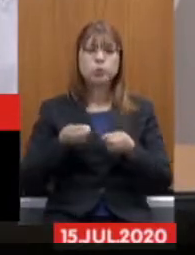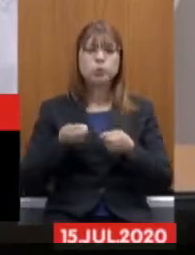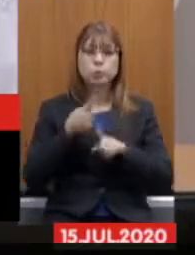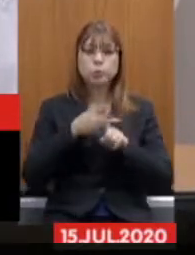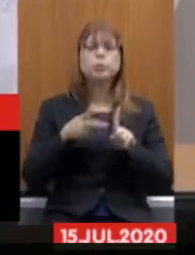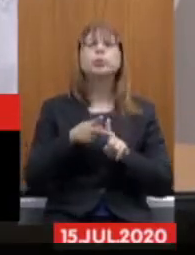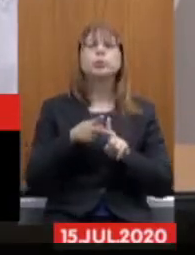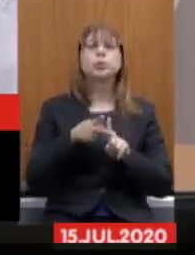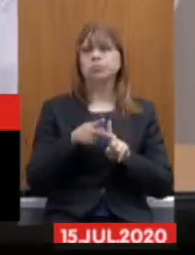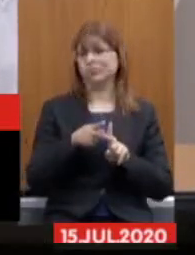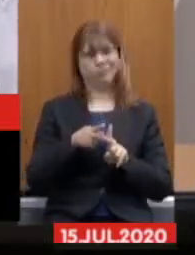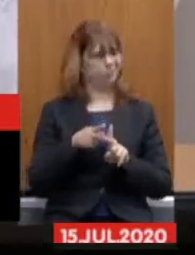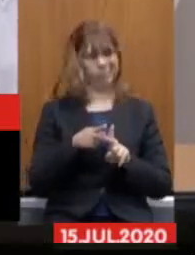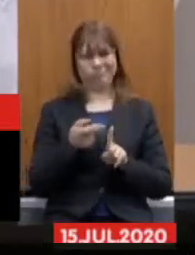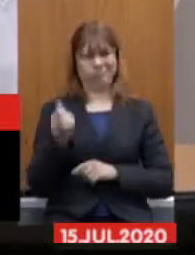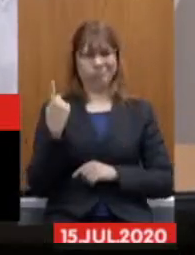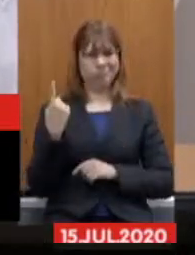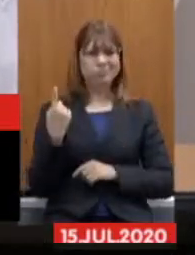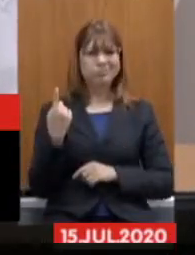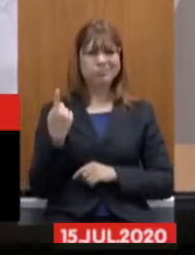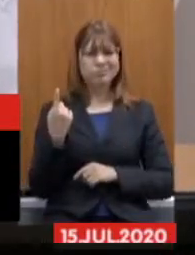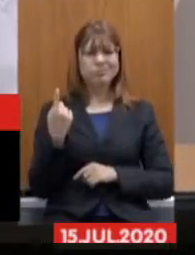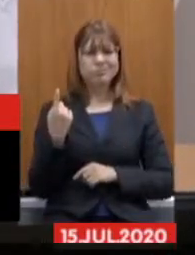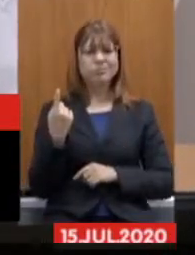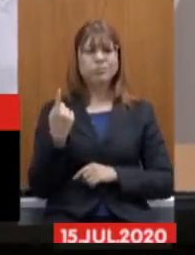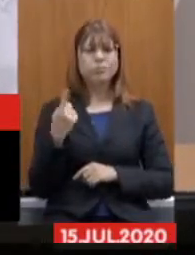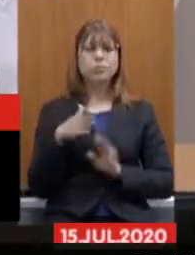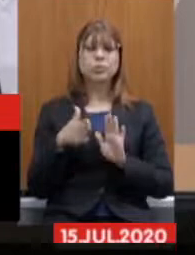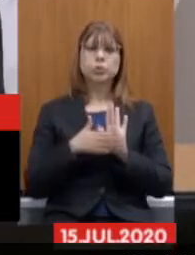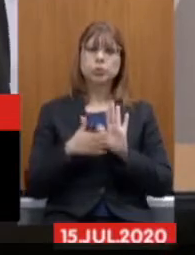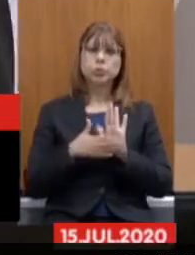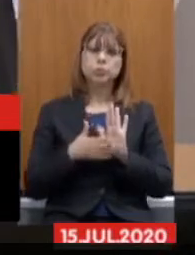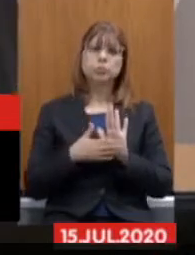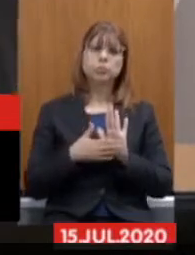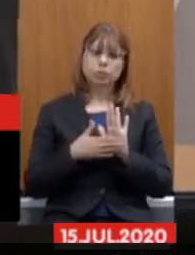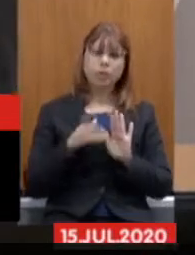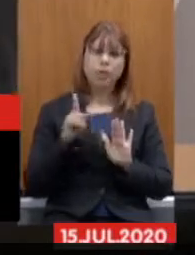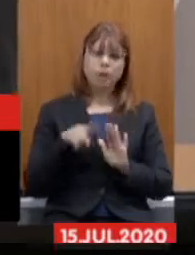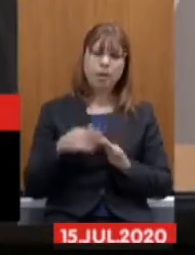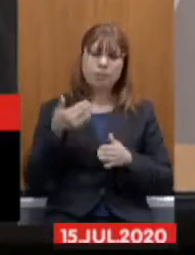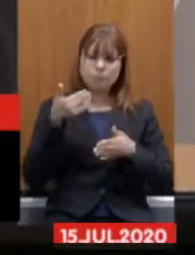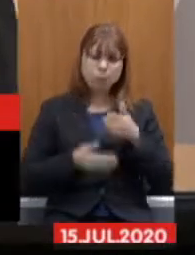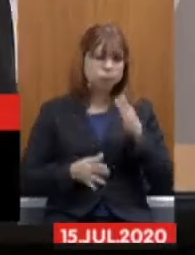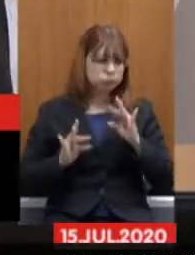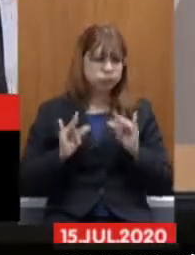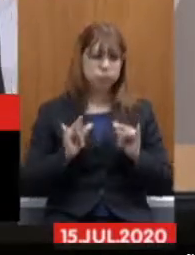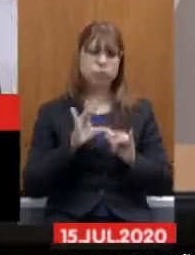a ação líquidos nas ondas propostas é sim confisco de salários servidores